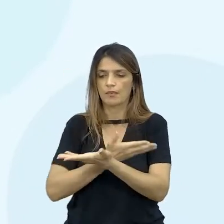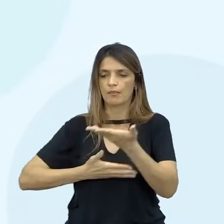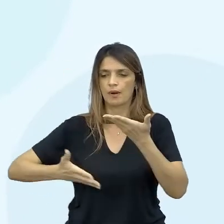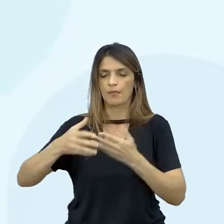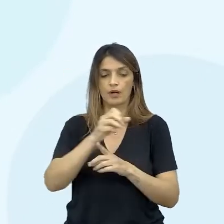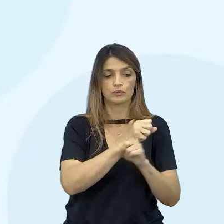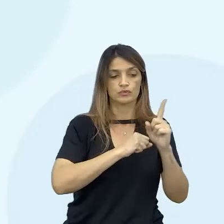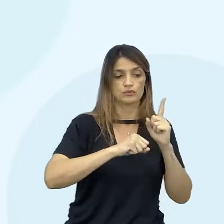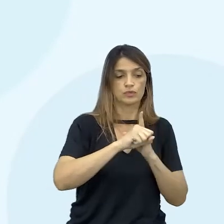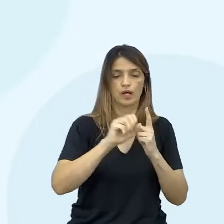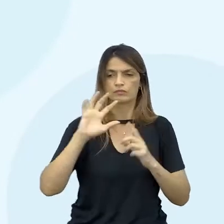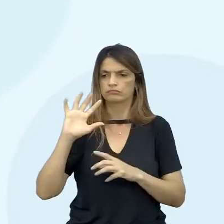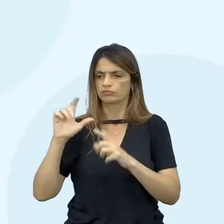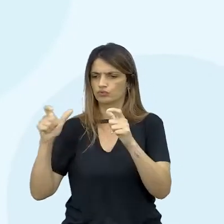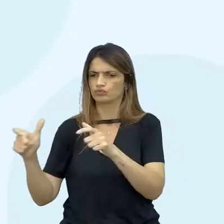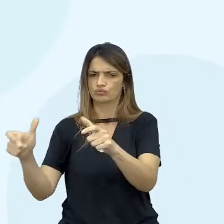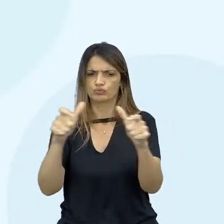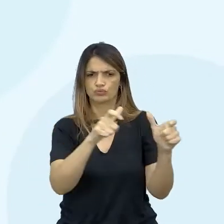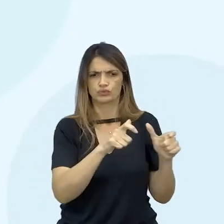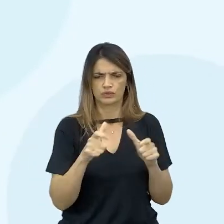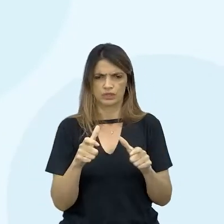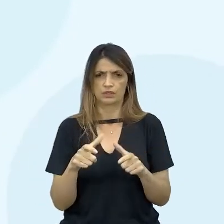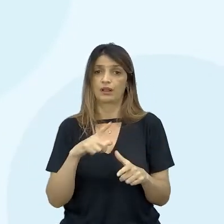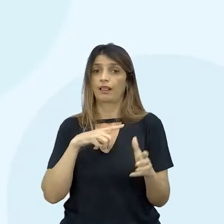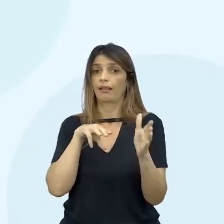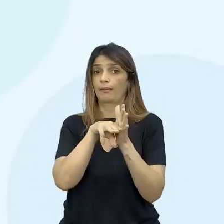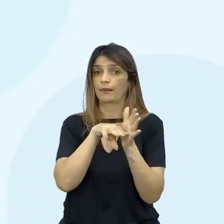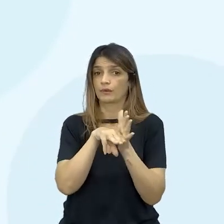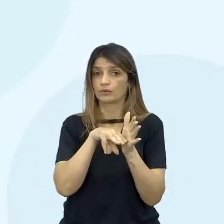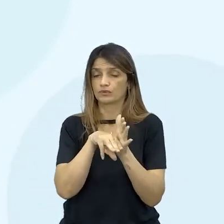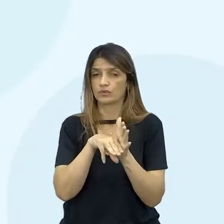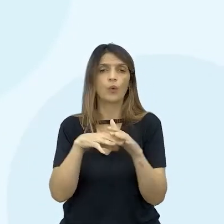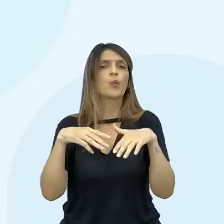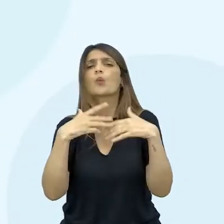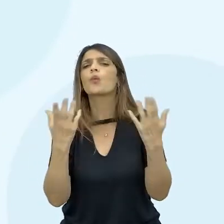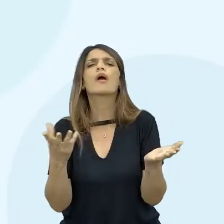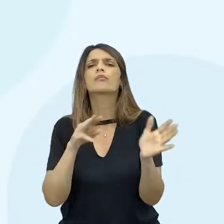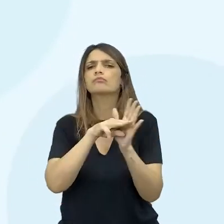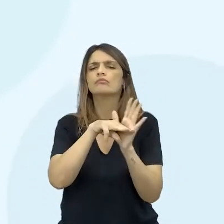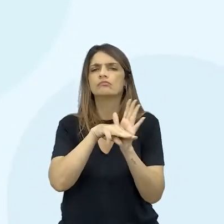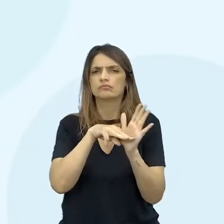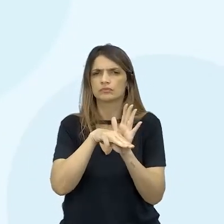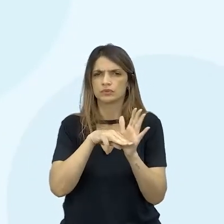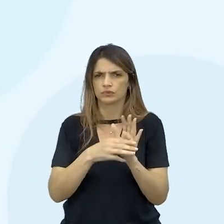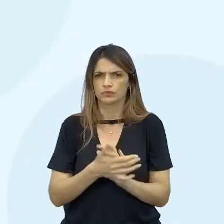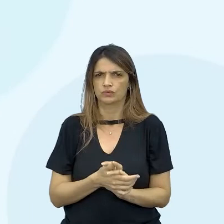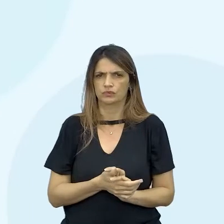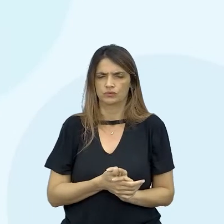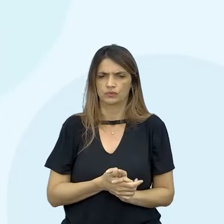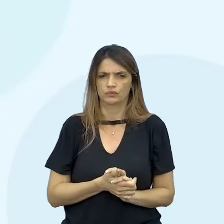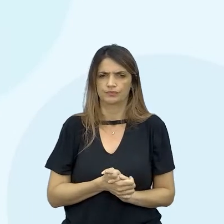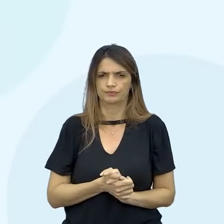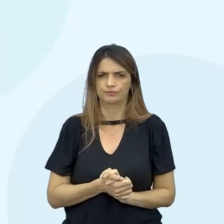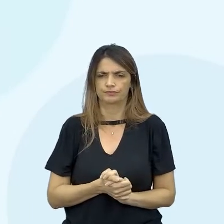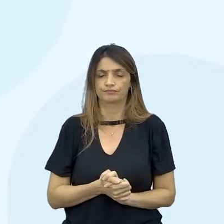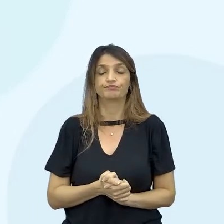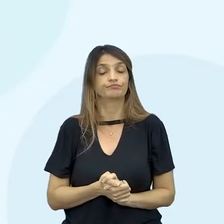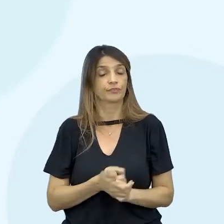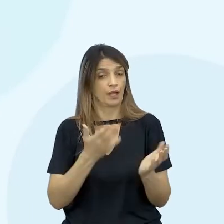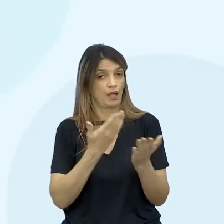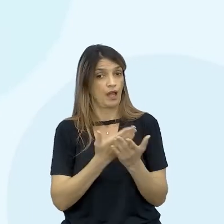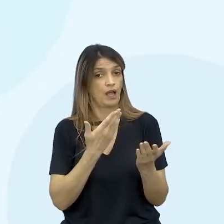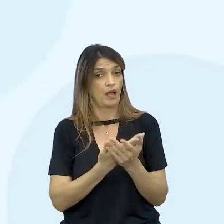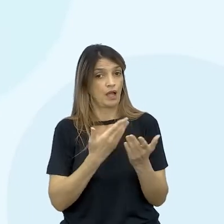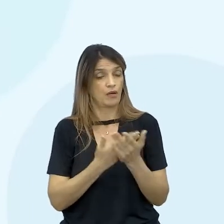sociedade e sua paisagem. E aí nós temos a metodologia, né, professor Tony? Quais são as metodologias sugeridas? Aula expositiva